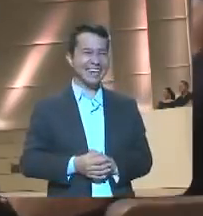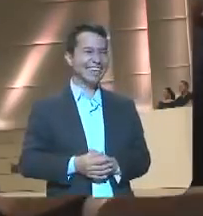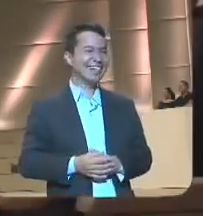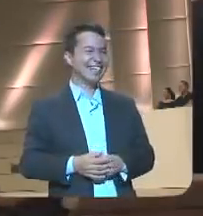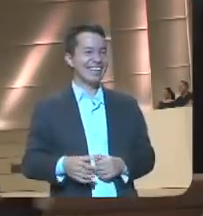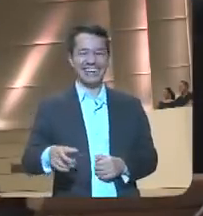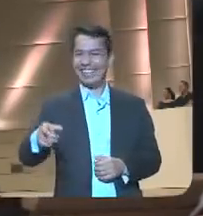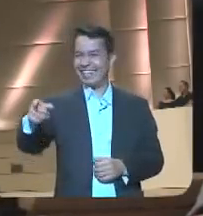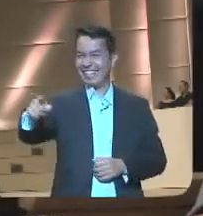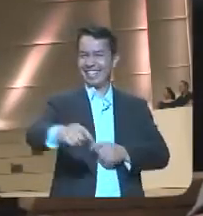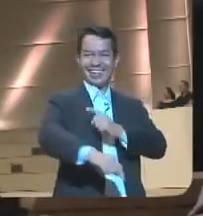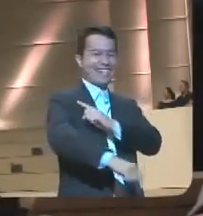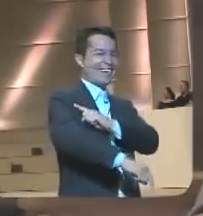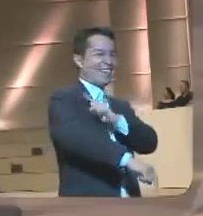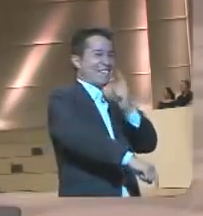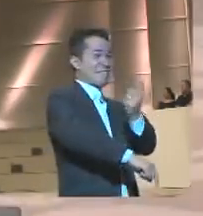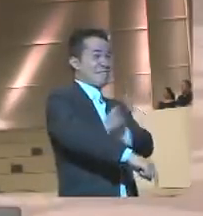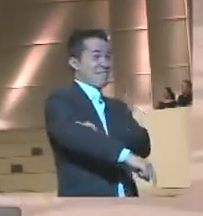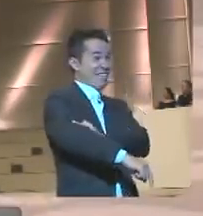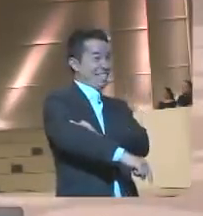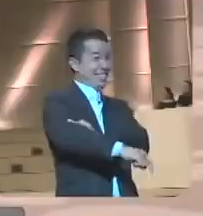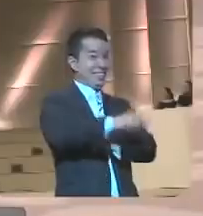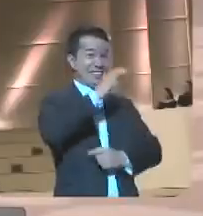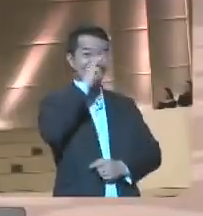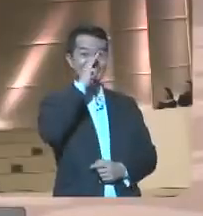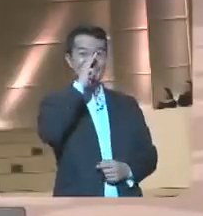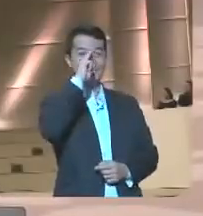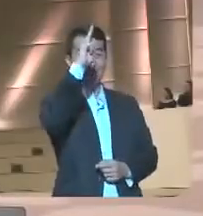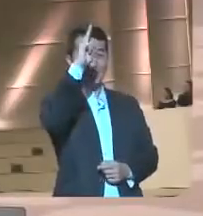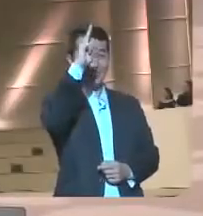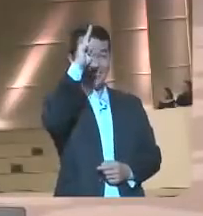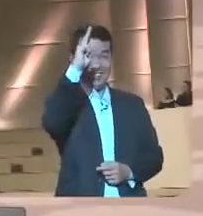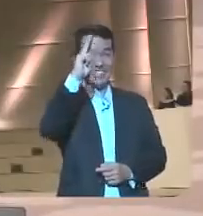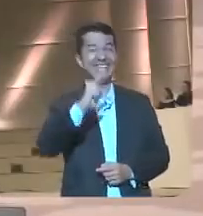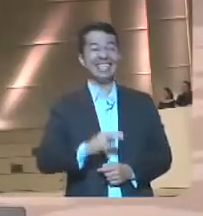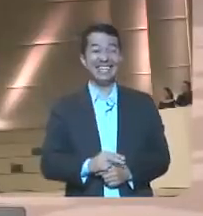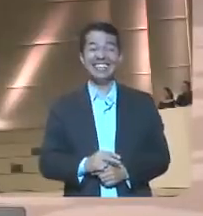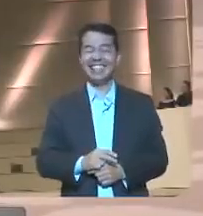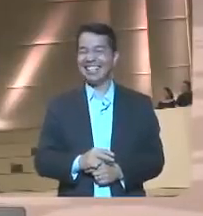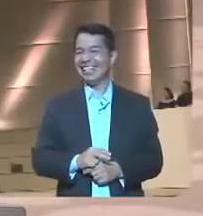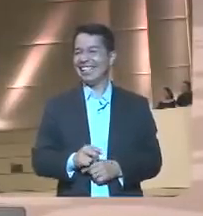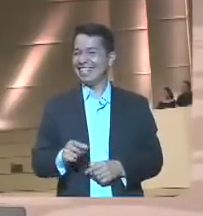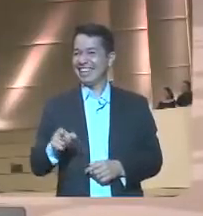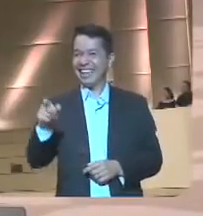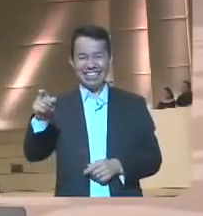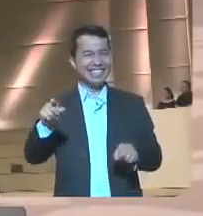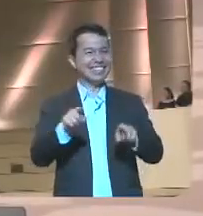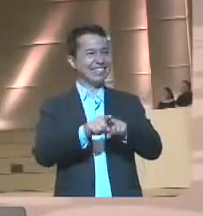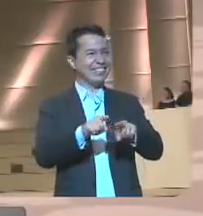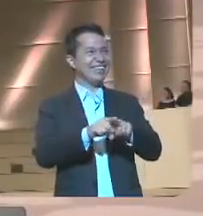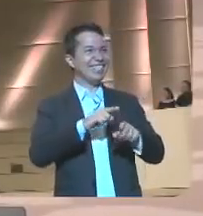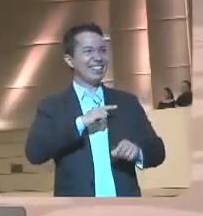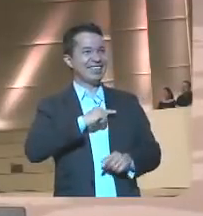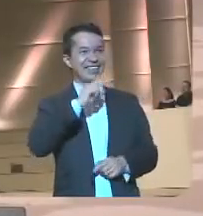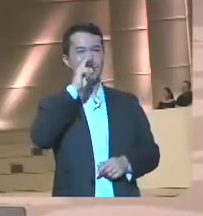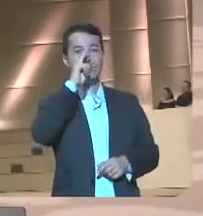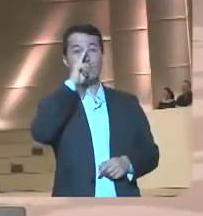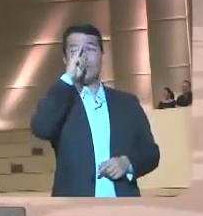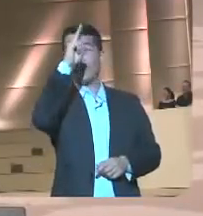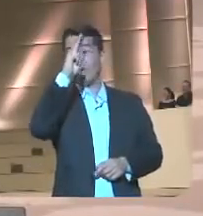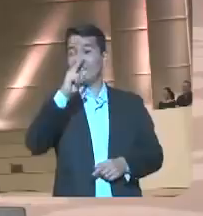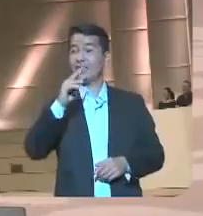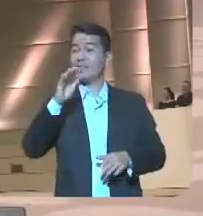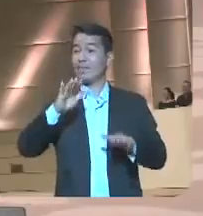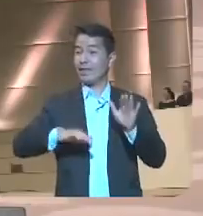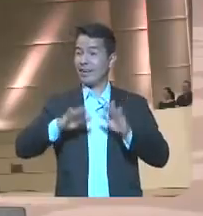gente aí né gente mas nem toda essa força tem momentos lá na escuridão a tua